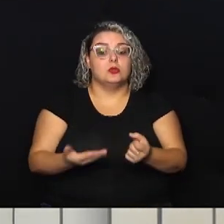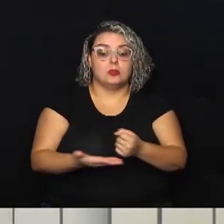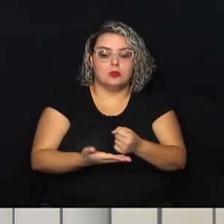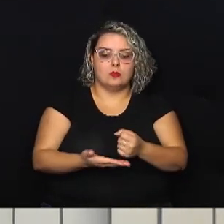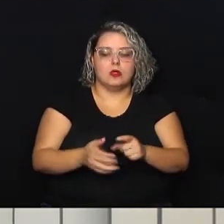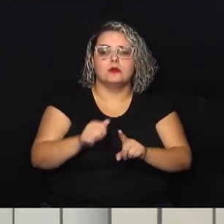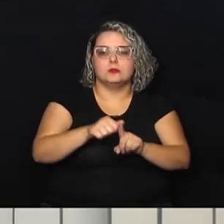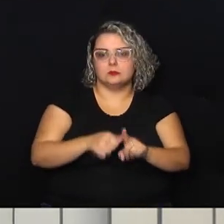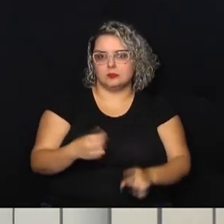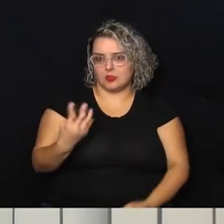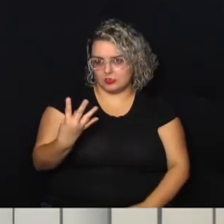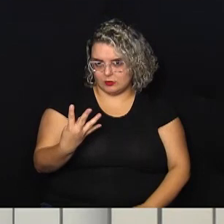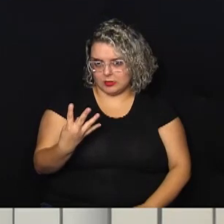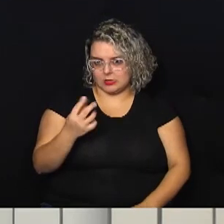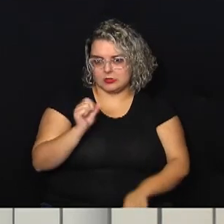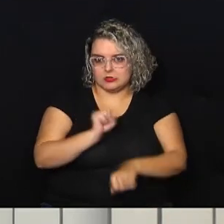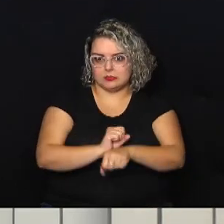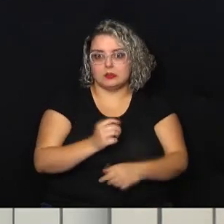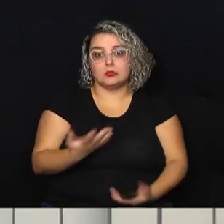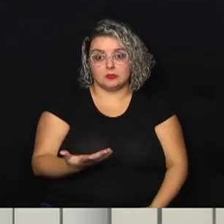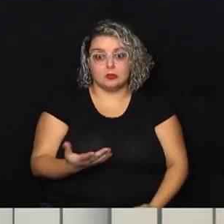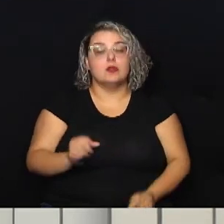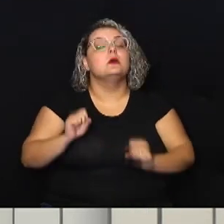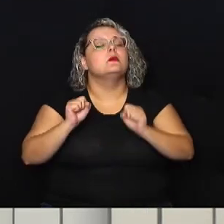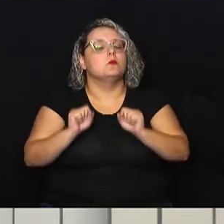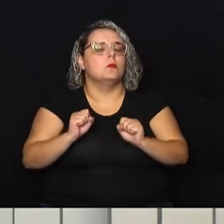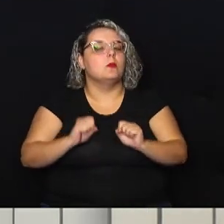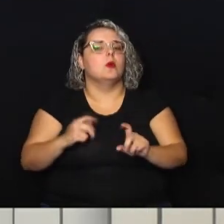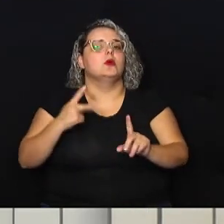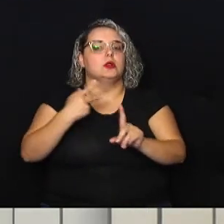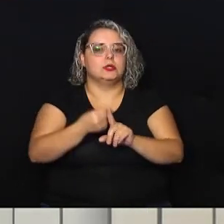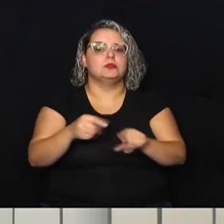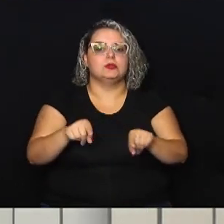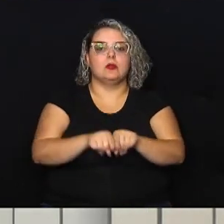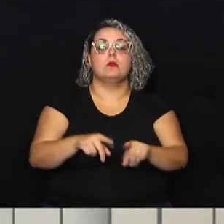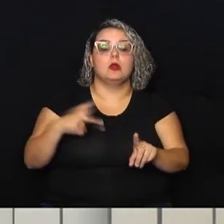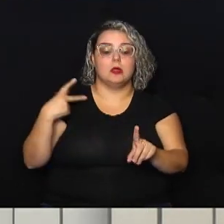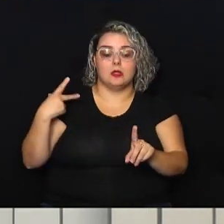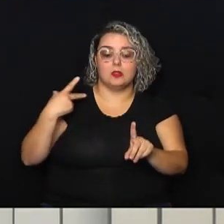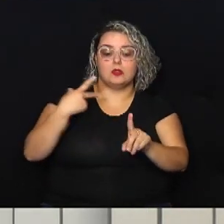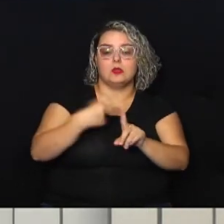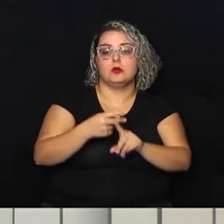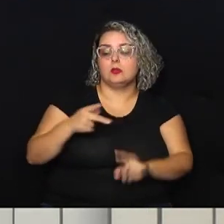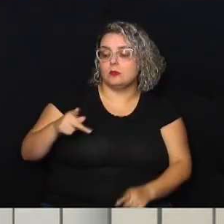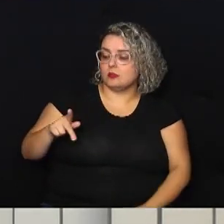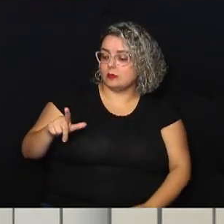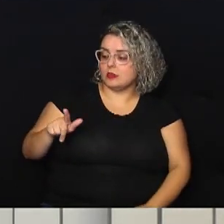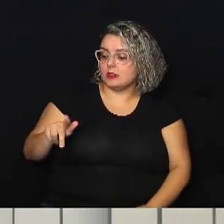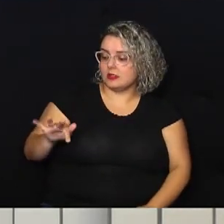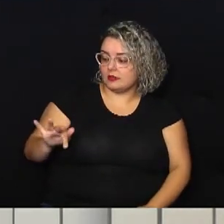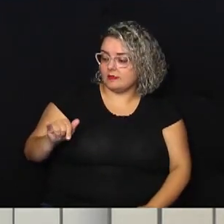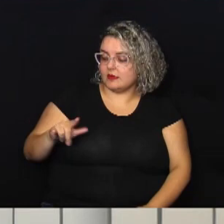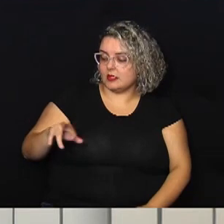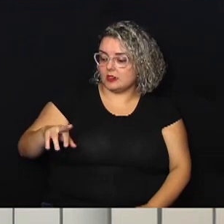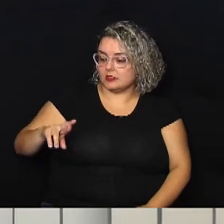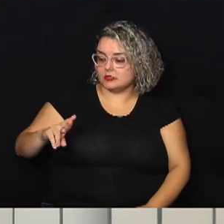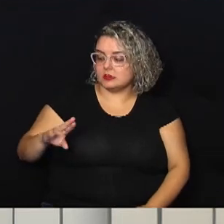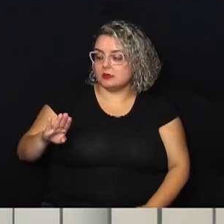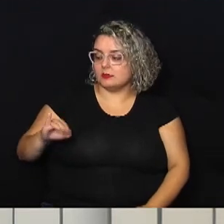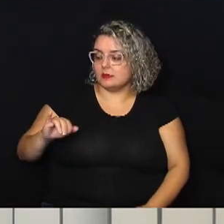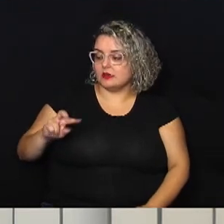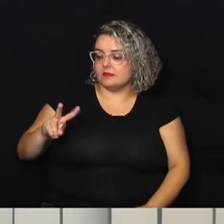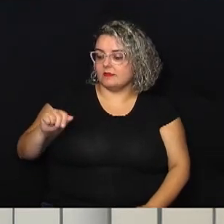meses, também vão poder ser imunizadas. As vacinas Pfizer bivalentes contam com cepas